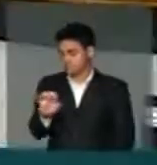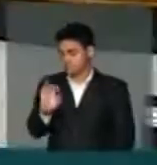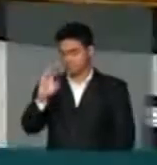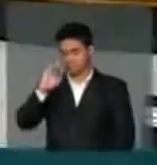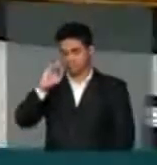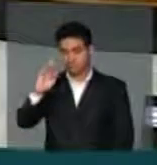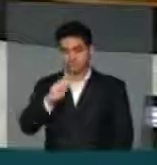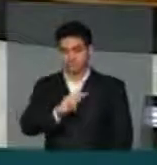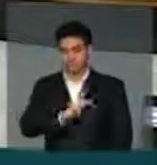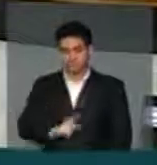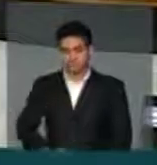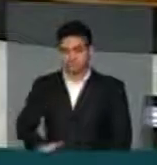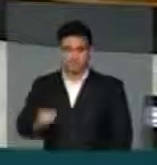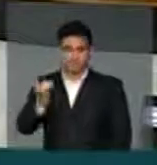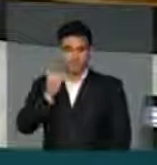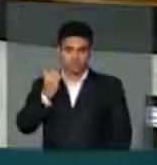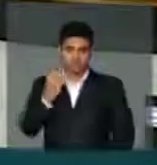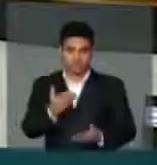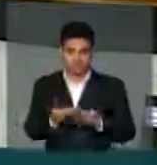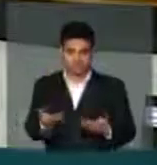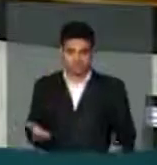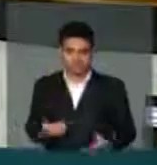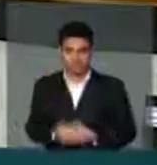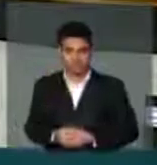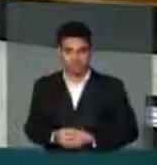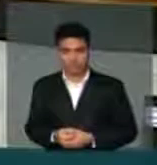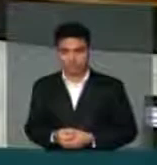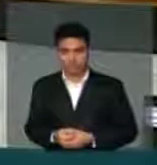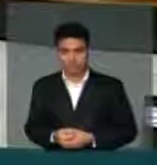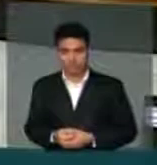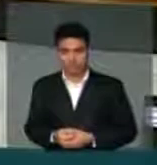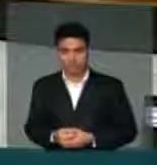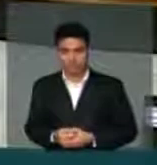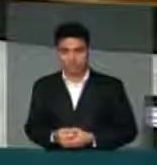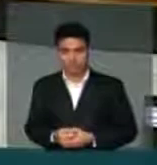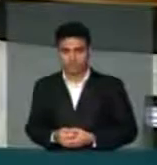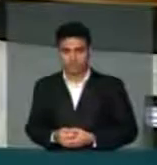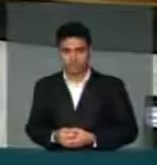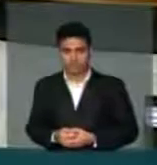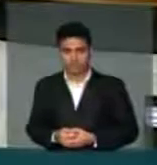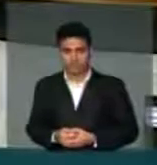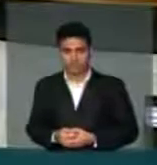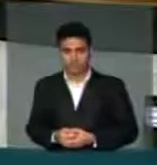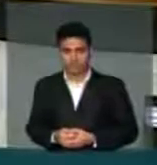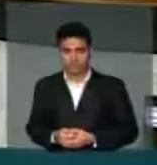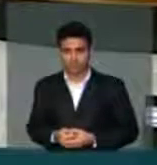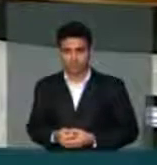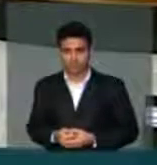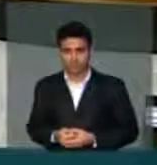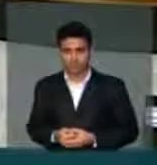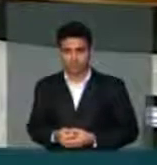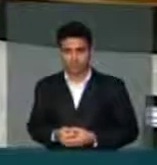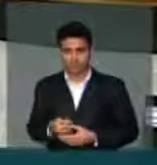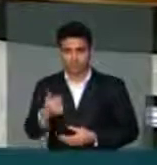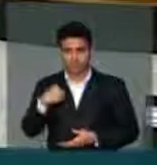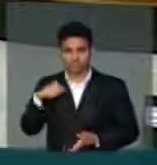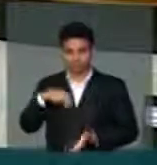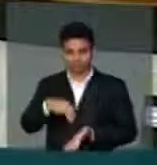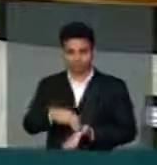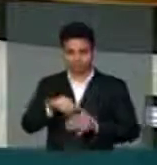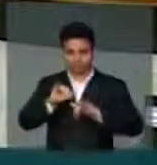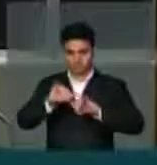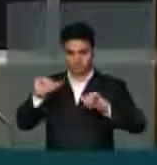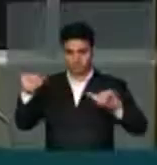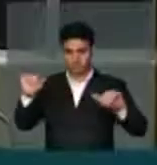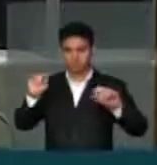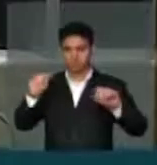senhores deputados, queria nesse momento declarar dessa tribuna da Câmara dos